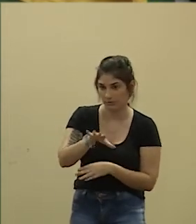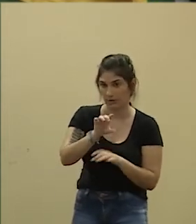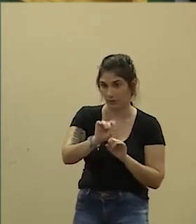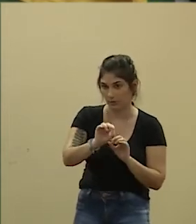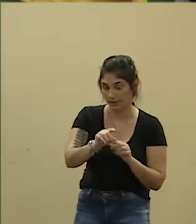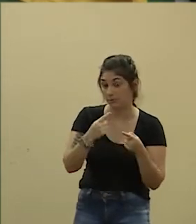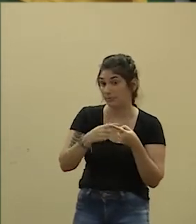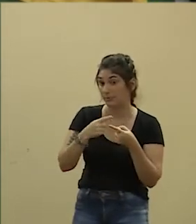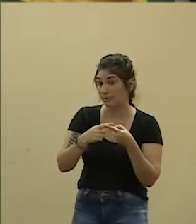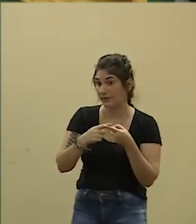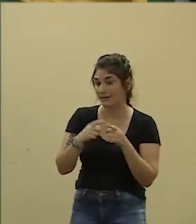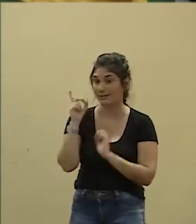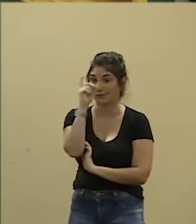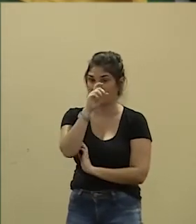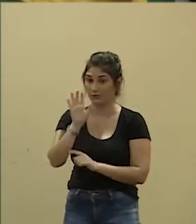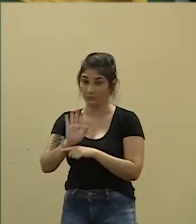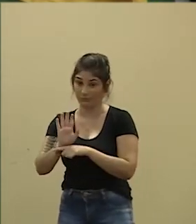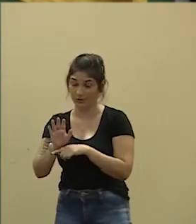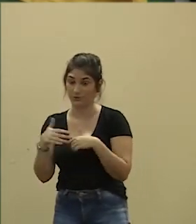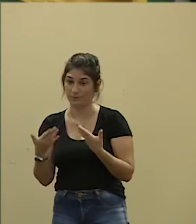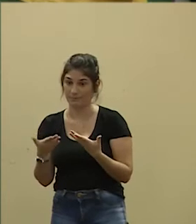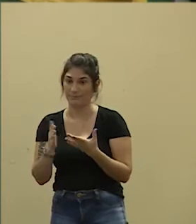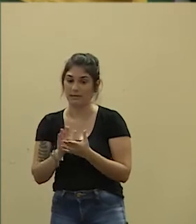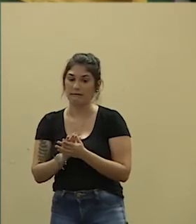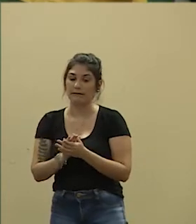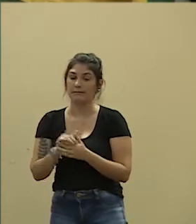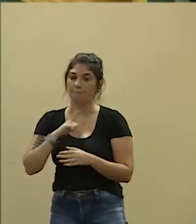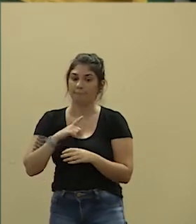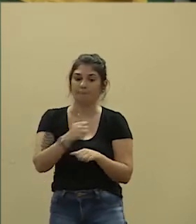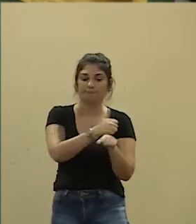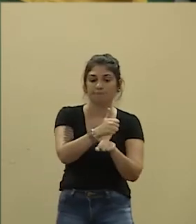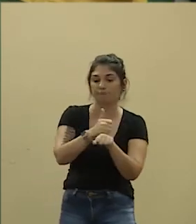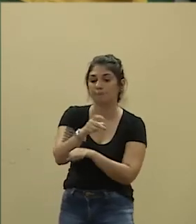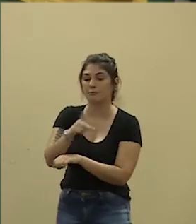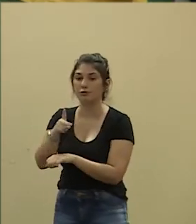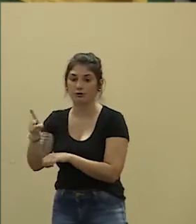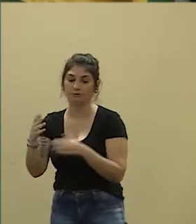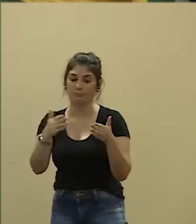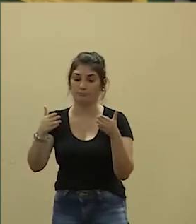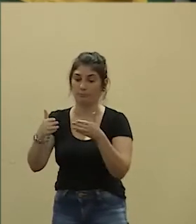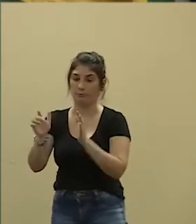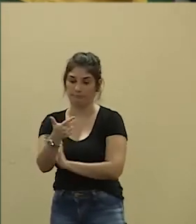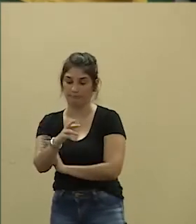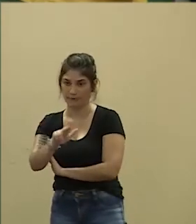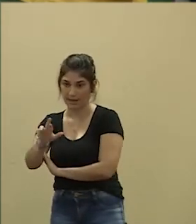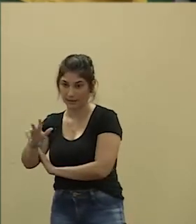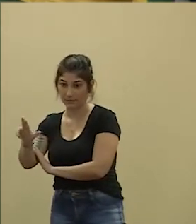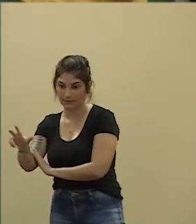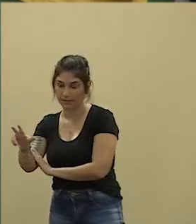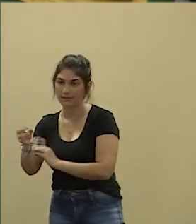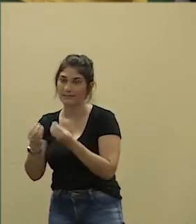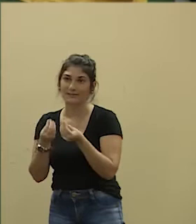nessa alvo salvo quando a gente tem realmente essa equipe multidisciplinar em apoio é porque é justamente o vídeo é uma produção ela fala